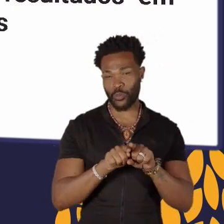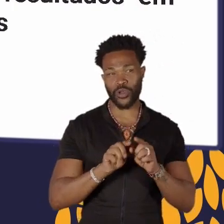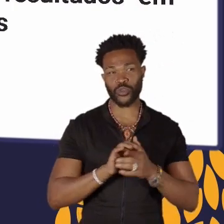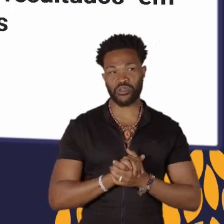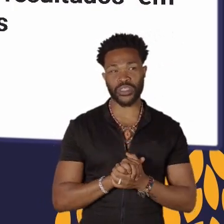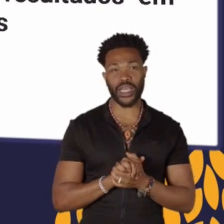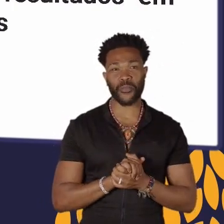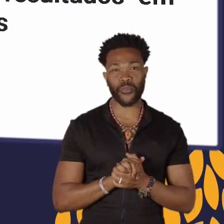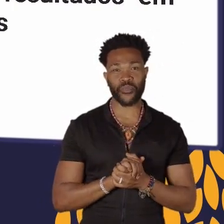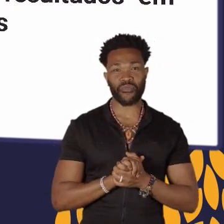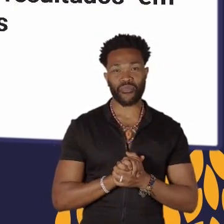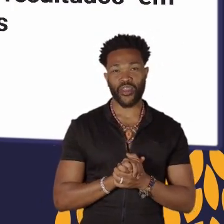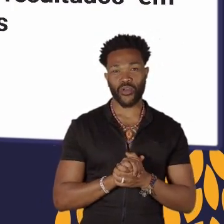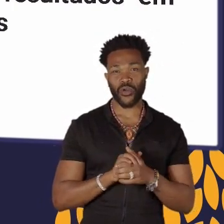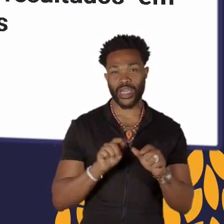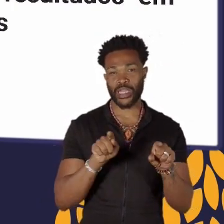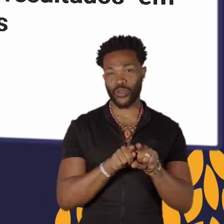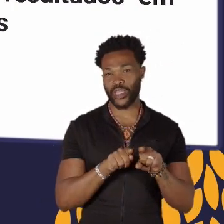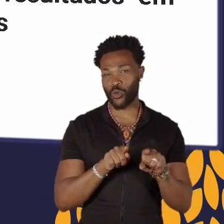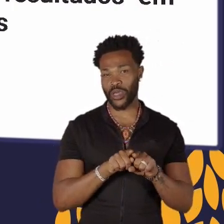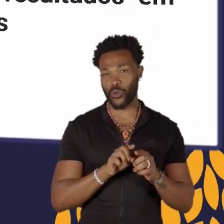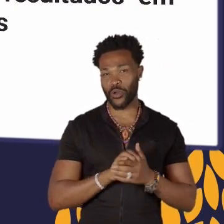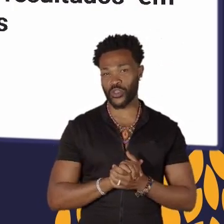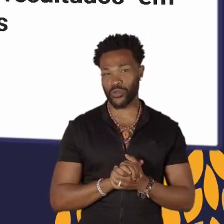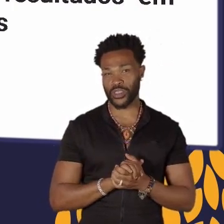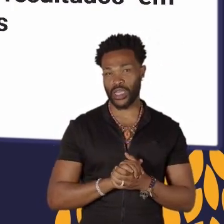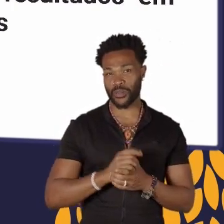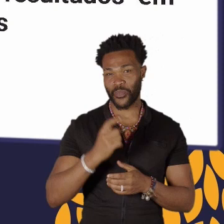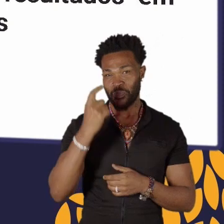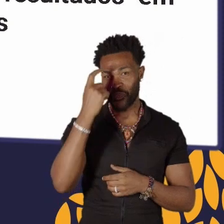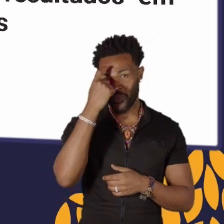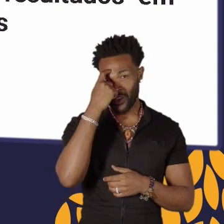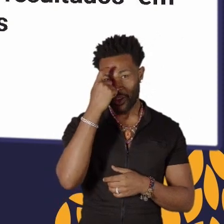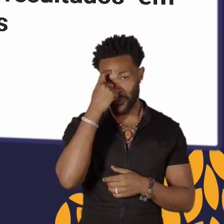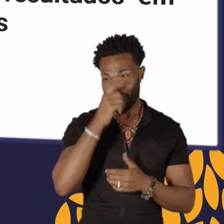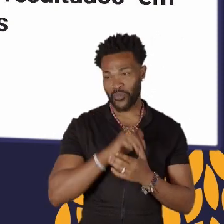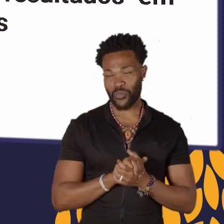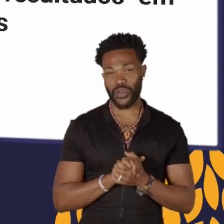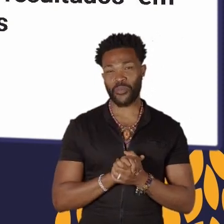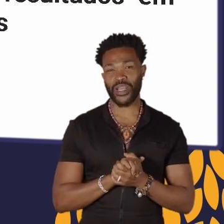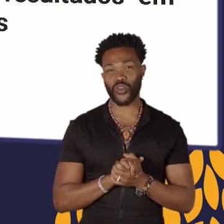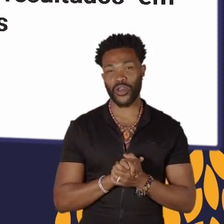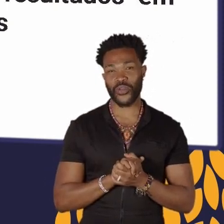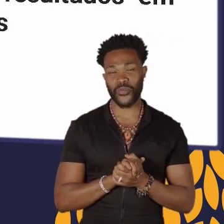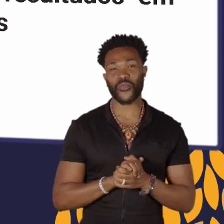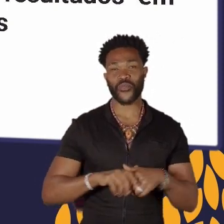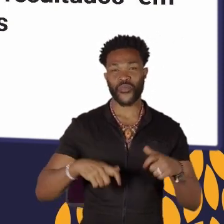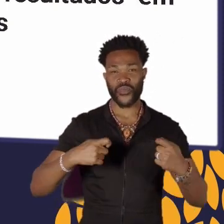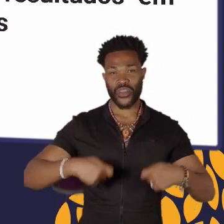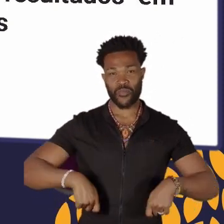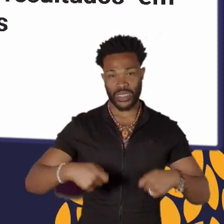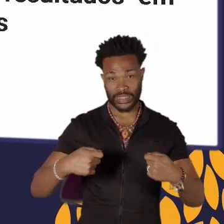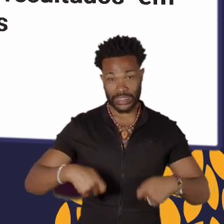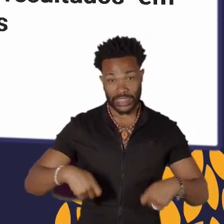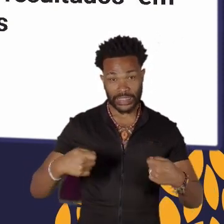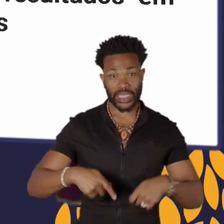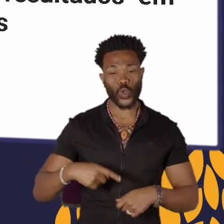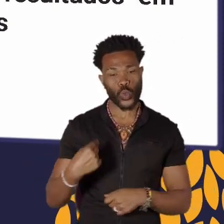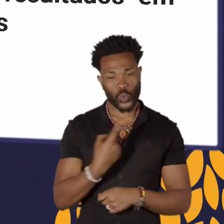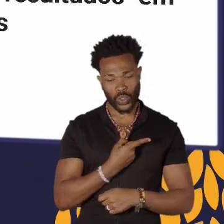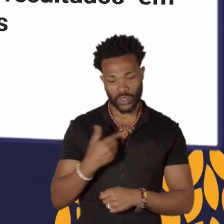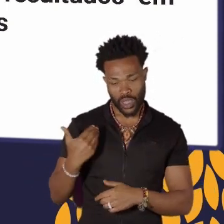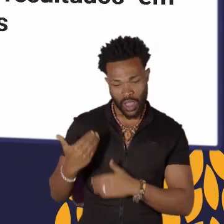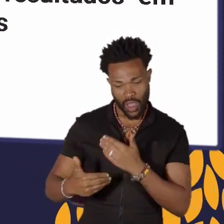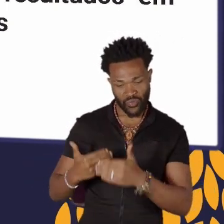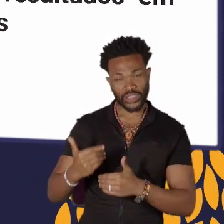eu finalizo pensando para onde que a gente tem que ir. Né? O que a gente precisa para que a gente avance,